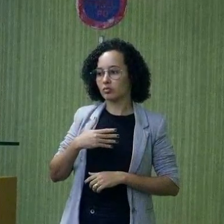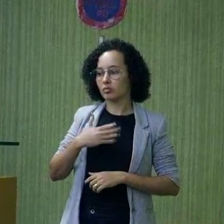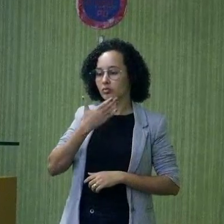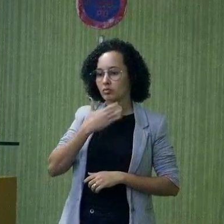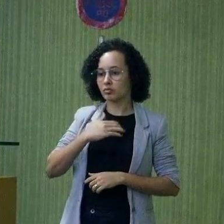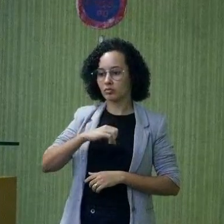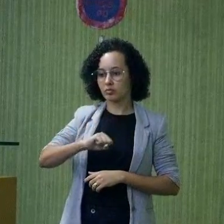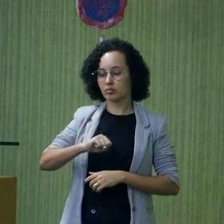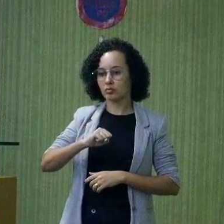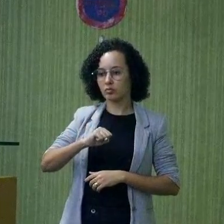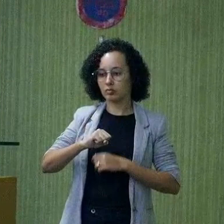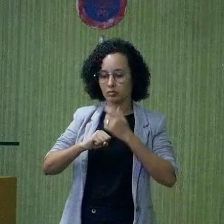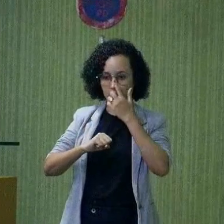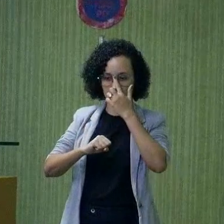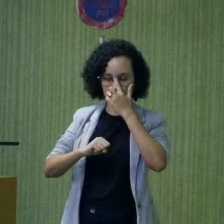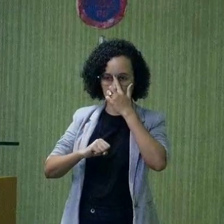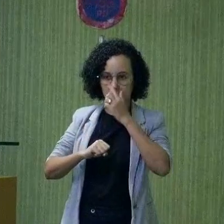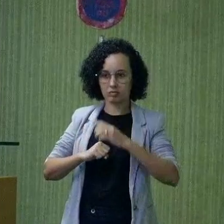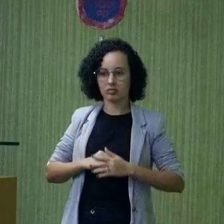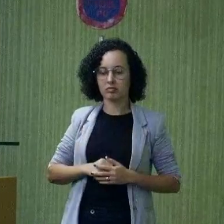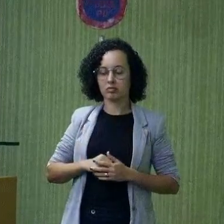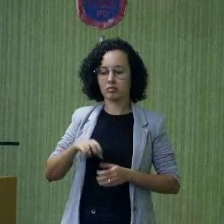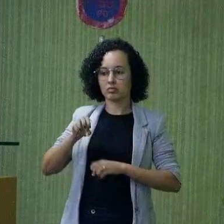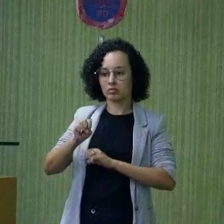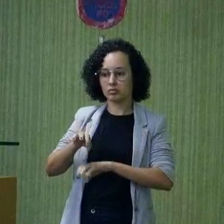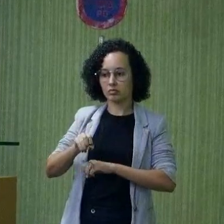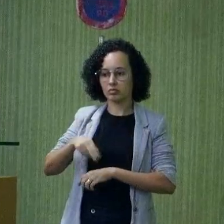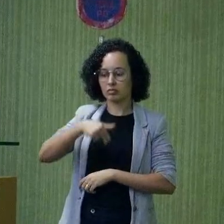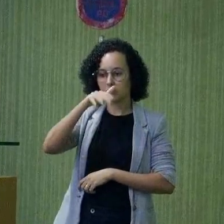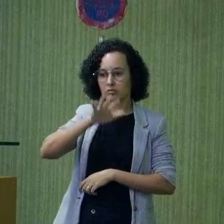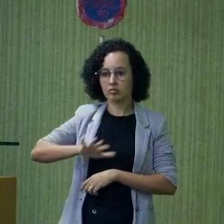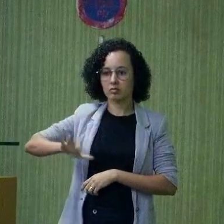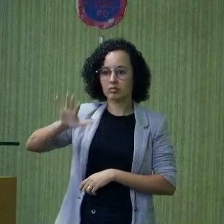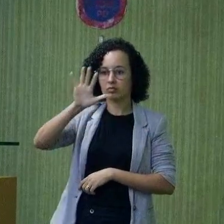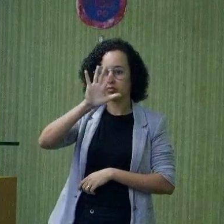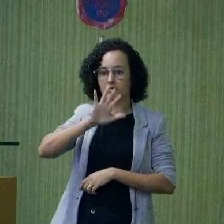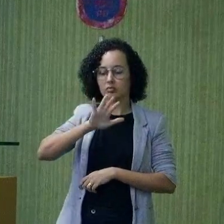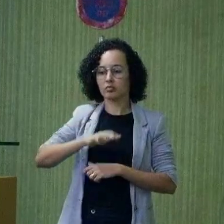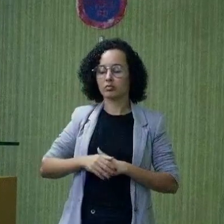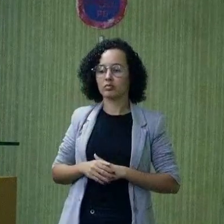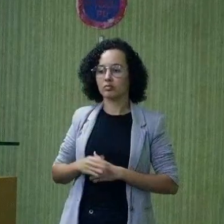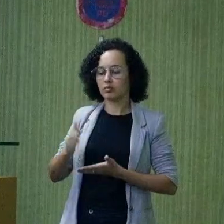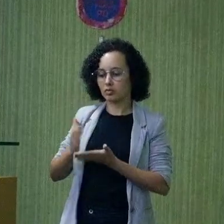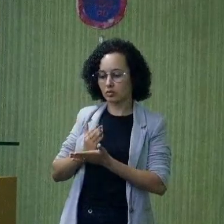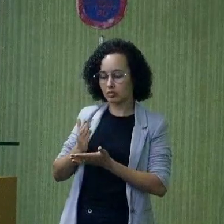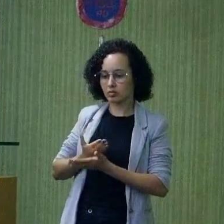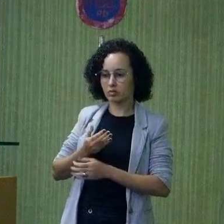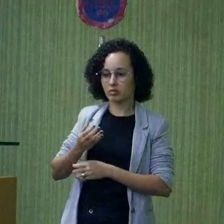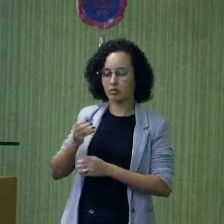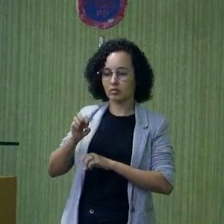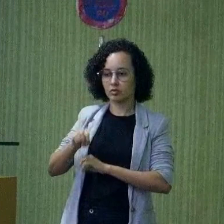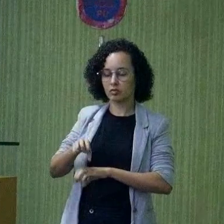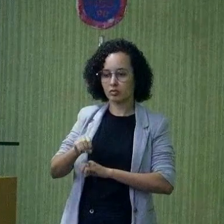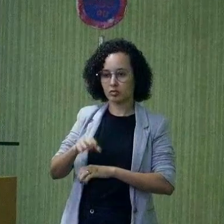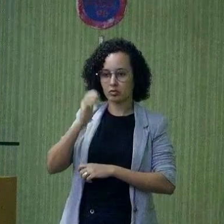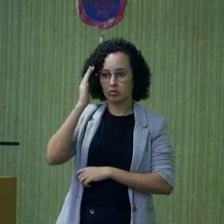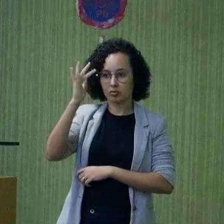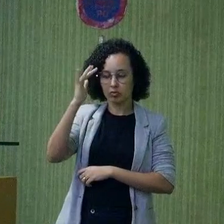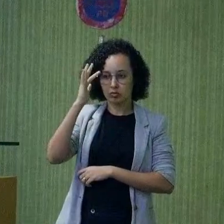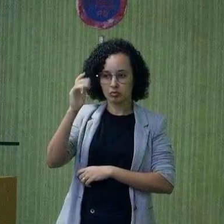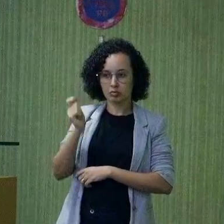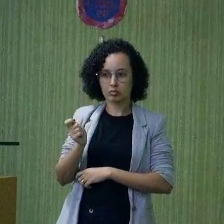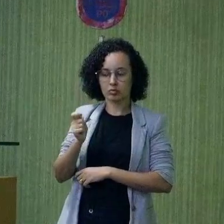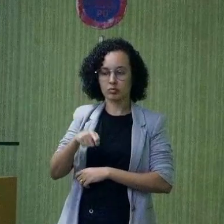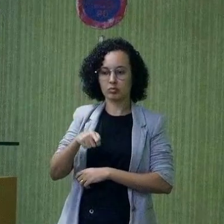Paulo Freire né patrono da Educação Nacional tá E no livro Educação e Sonho Possível de